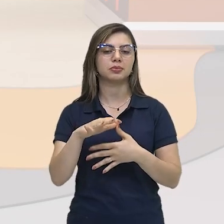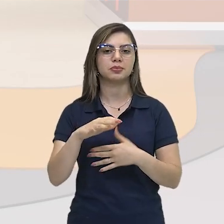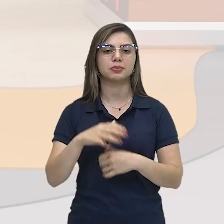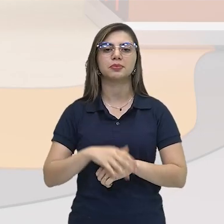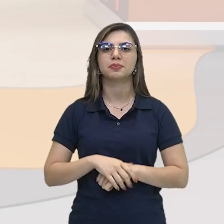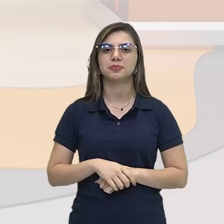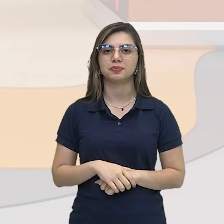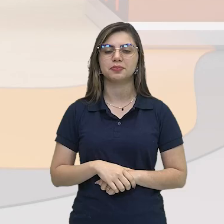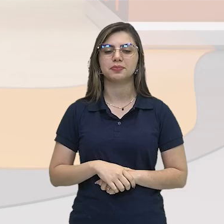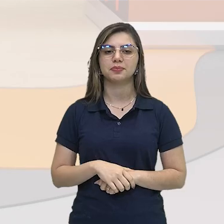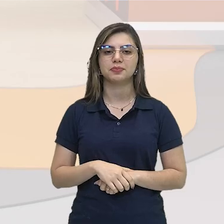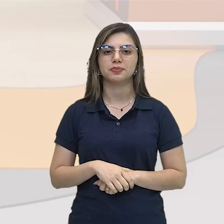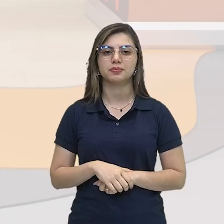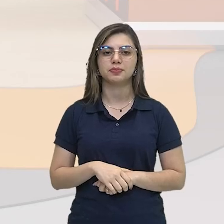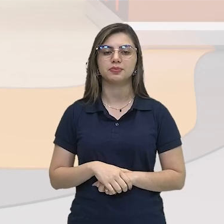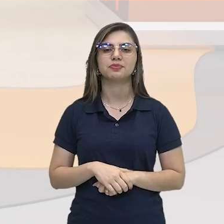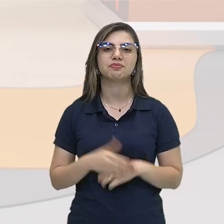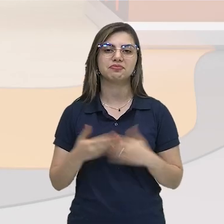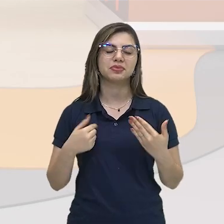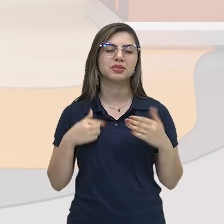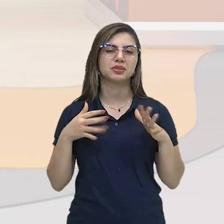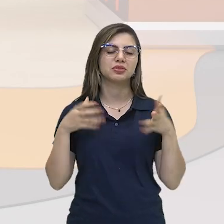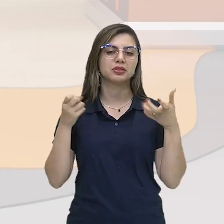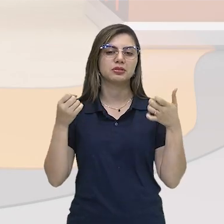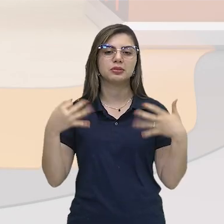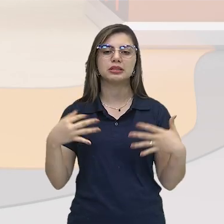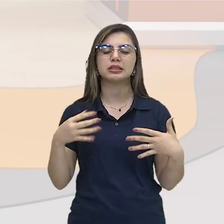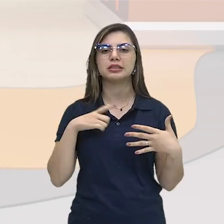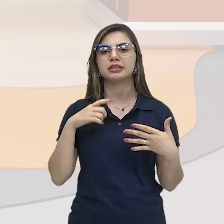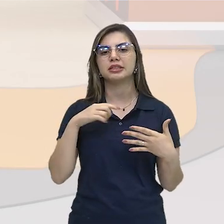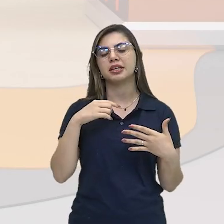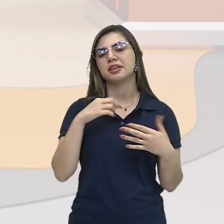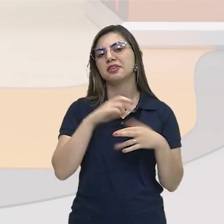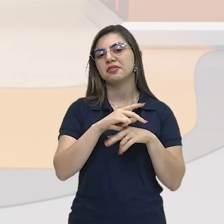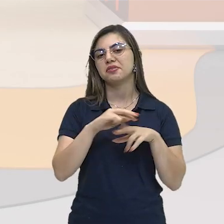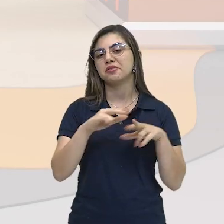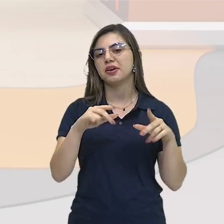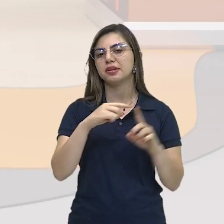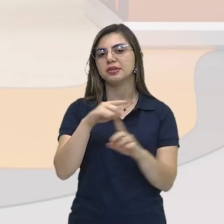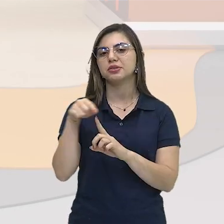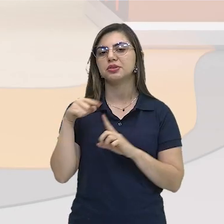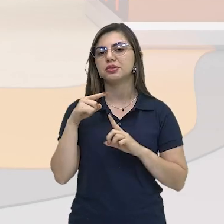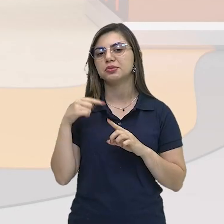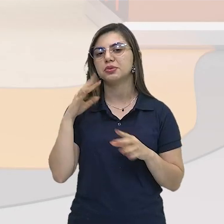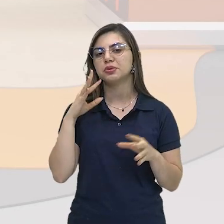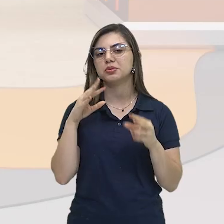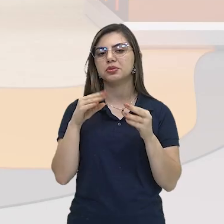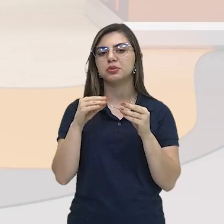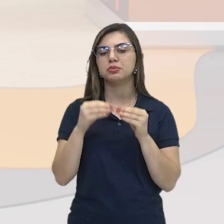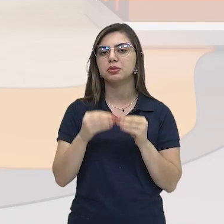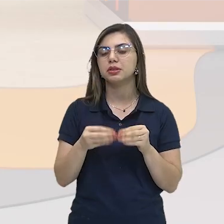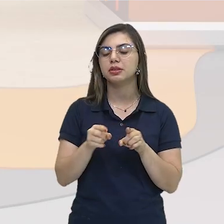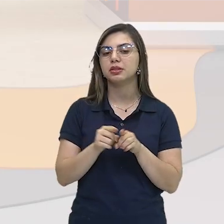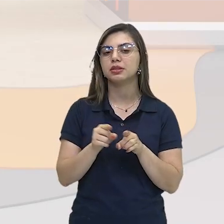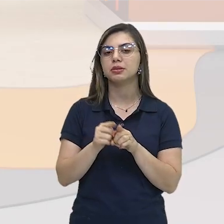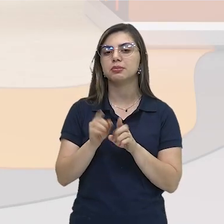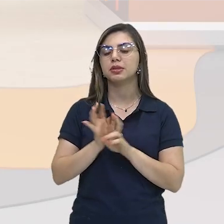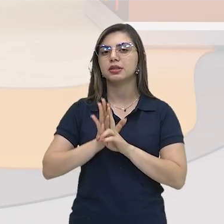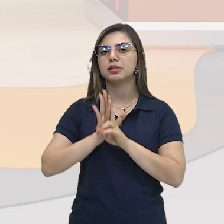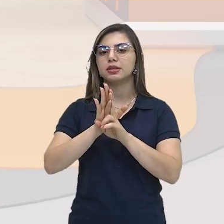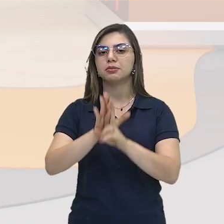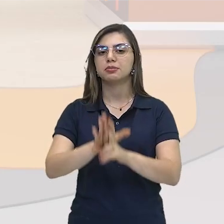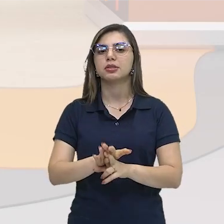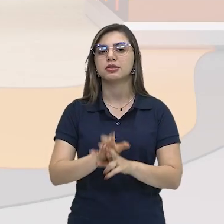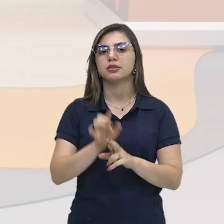atualizando, ok? E, como eu já falei, há diferentes formas da gente conseguir interpretar e também representar